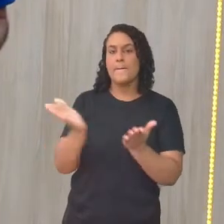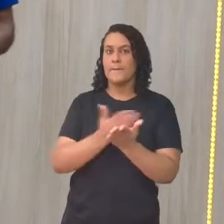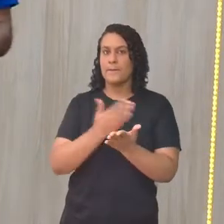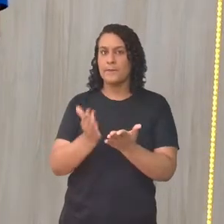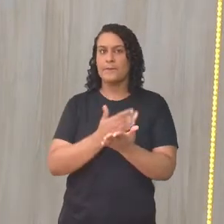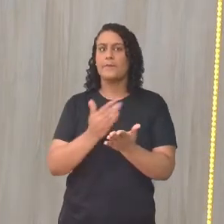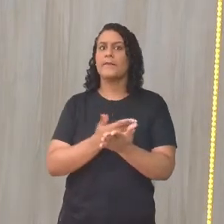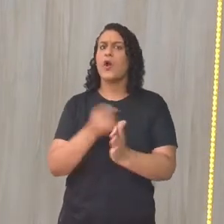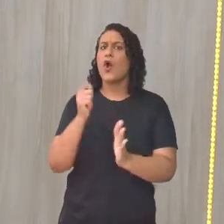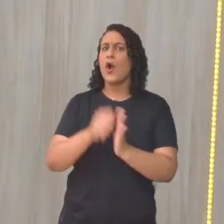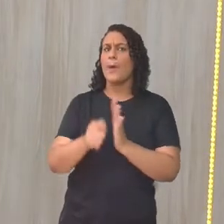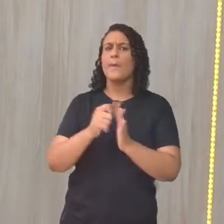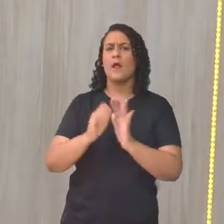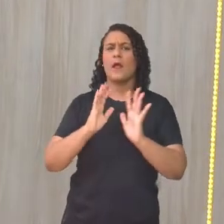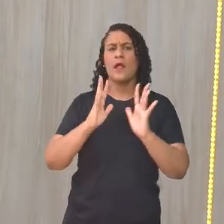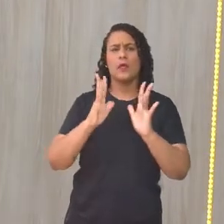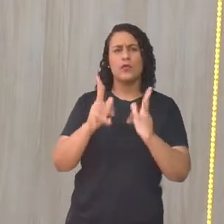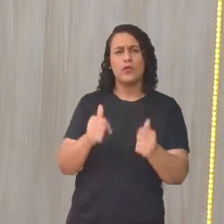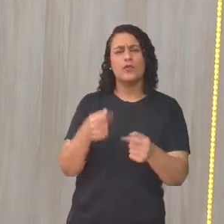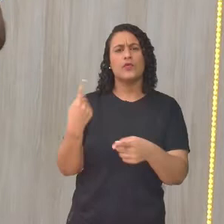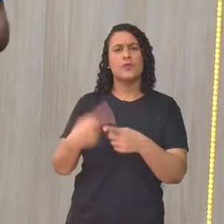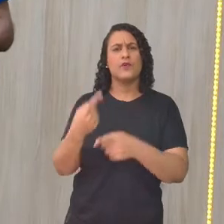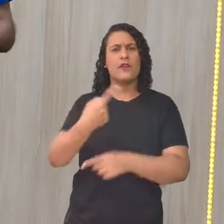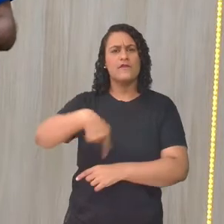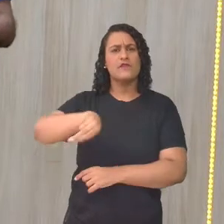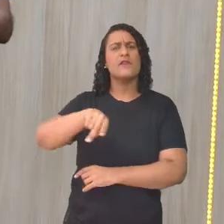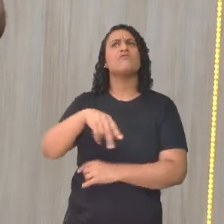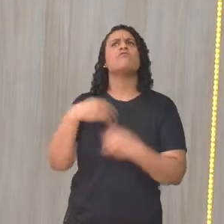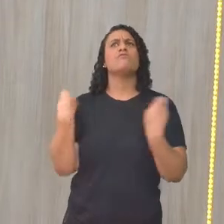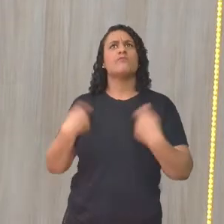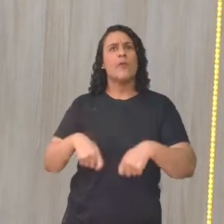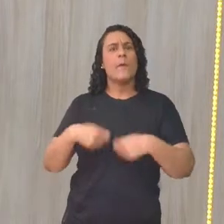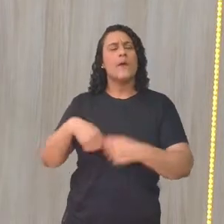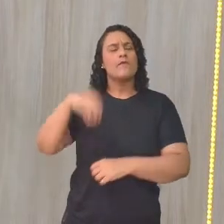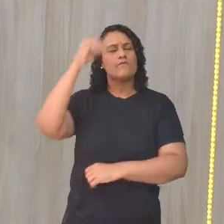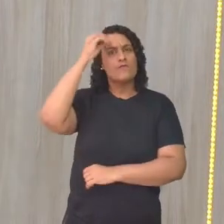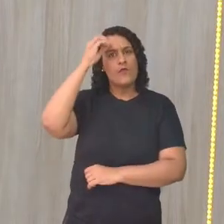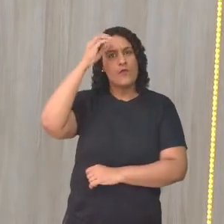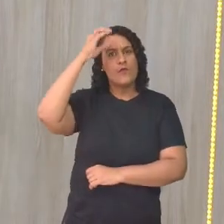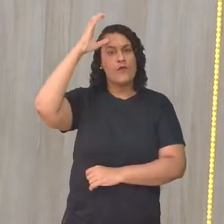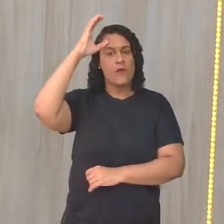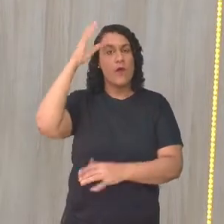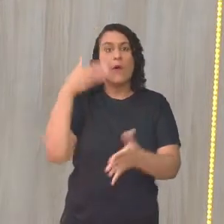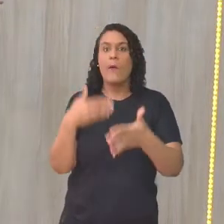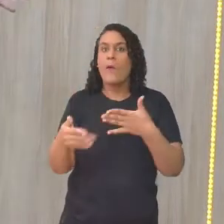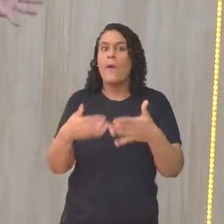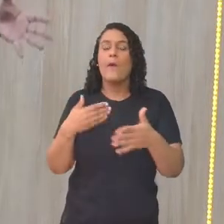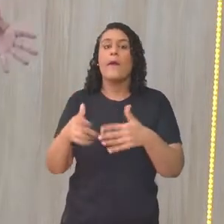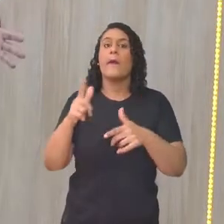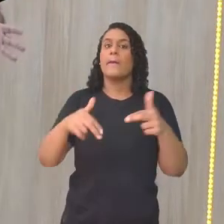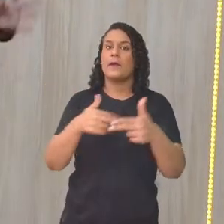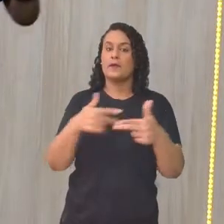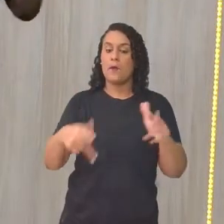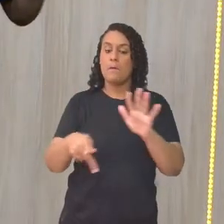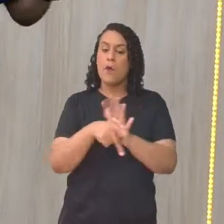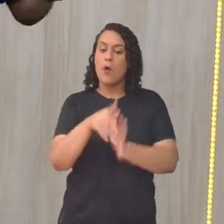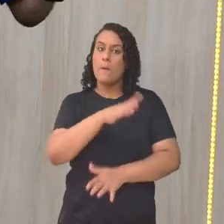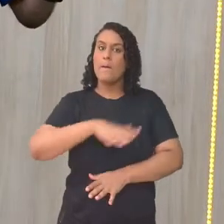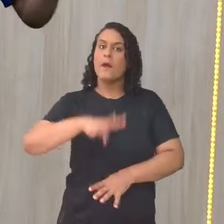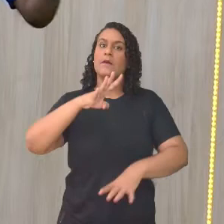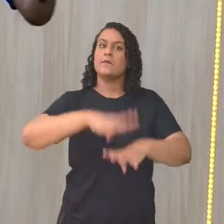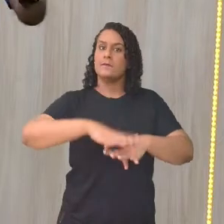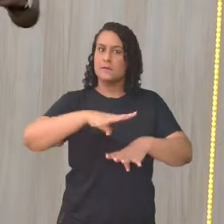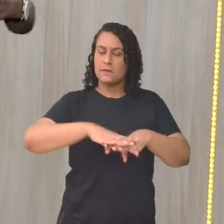porque, Ricardinho, quer que você esteja bem fera. Até calculadora, se for preciso, ó, compasso e transferidor, o que você tiver aí de ambiente de estudo, se isola